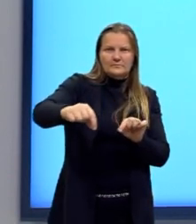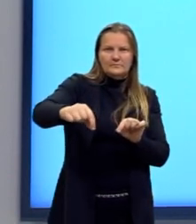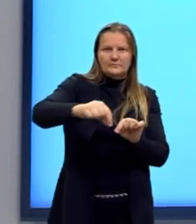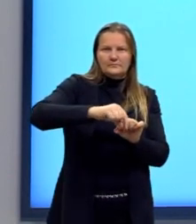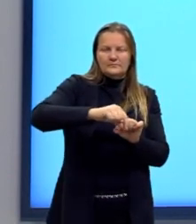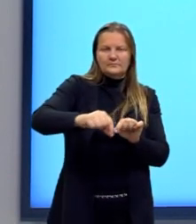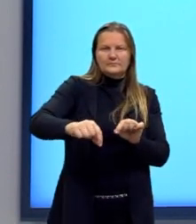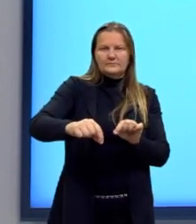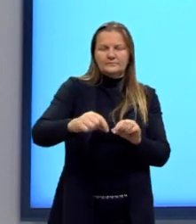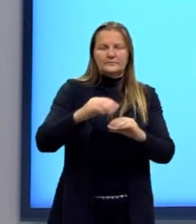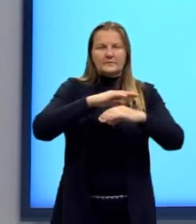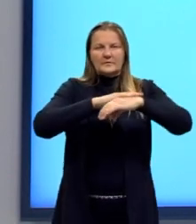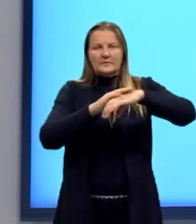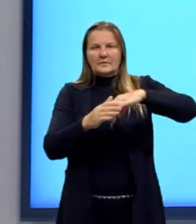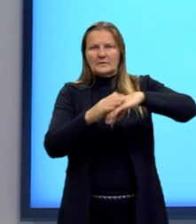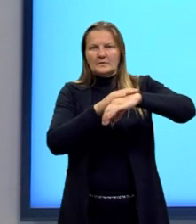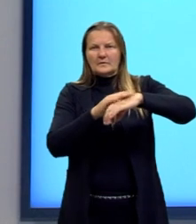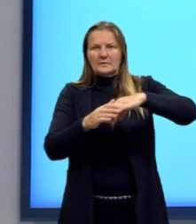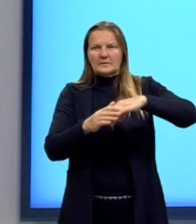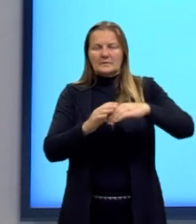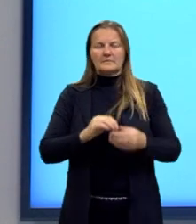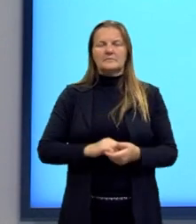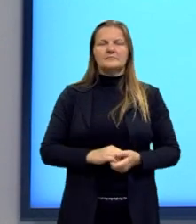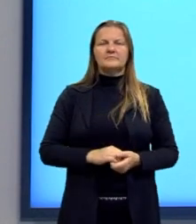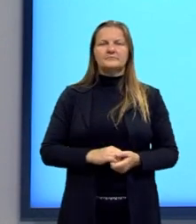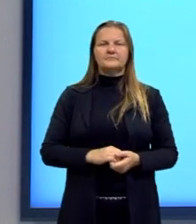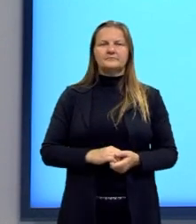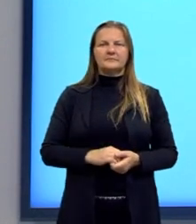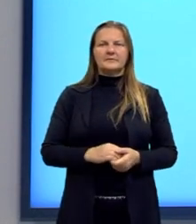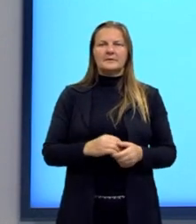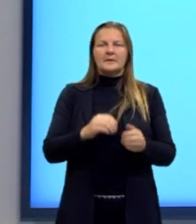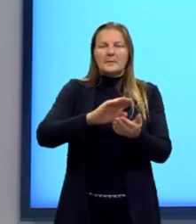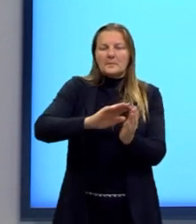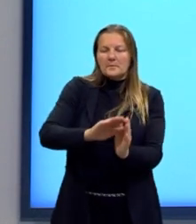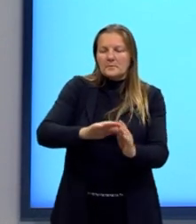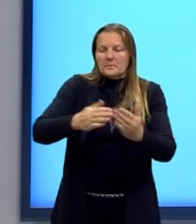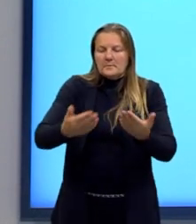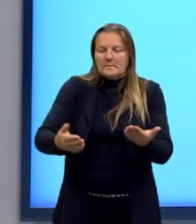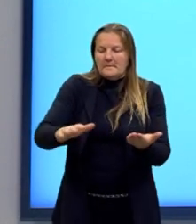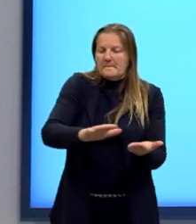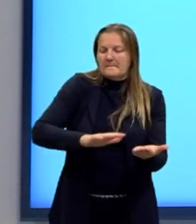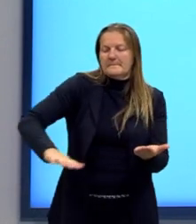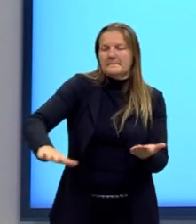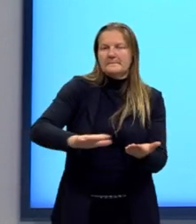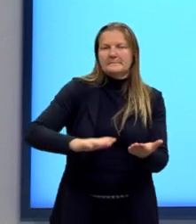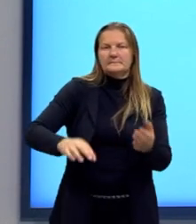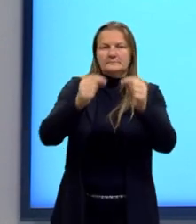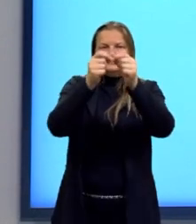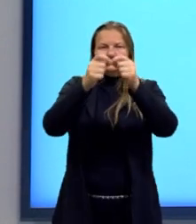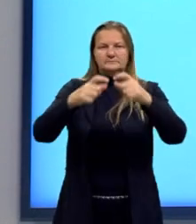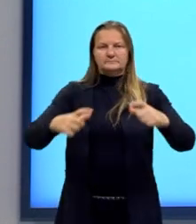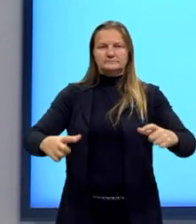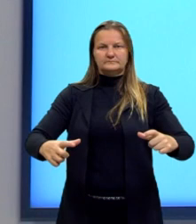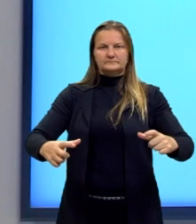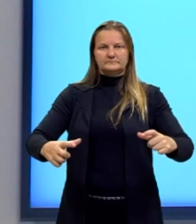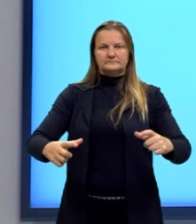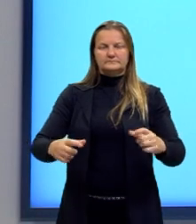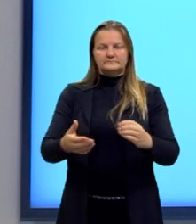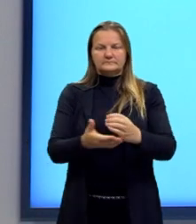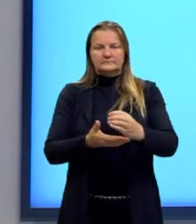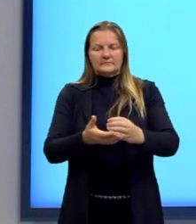de área lateral tá essa seria a forma planificada de um cone então nós temos a área da